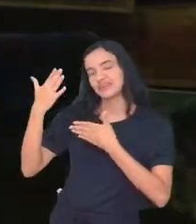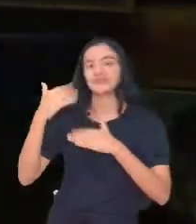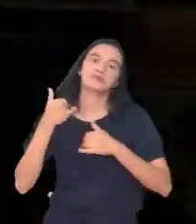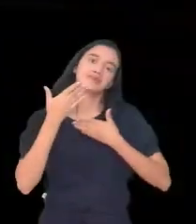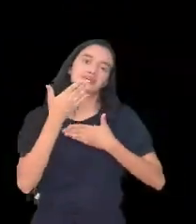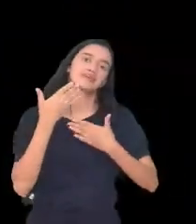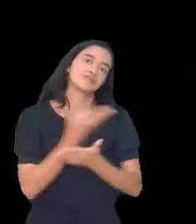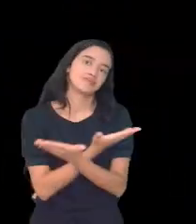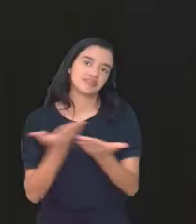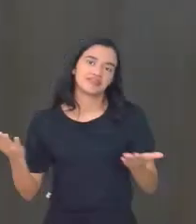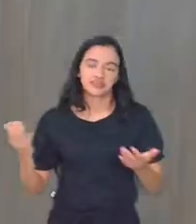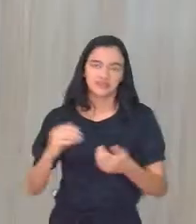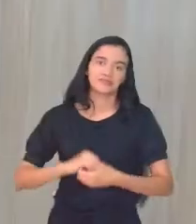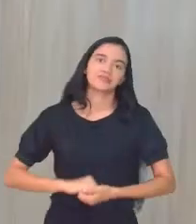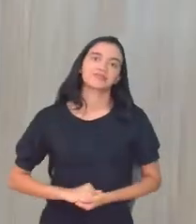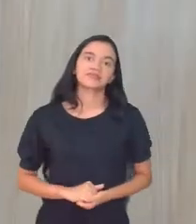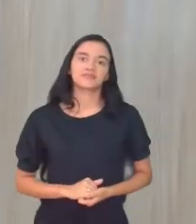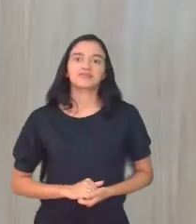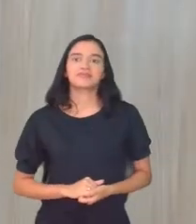vocês.